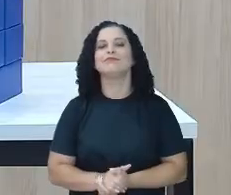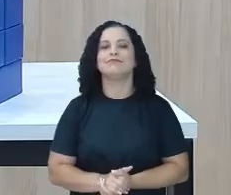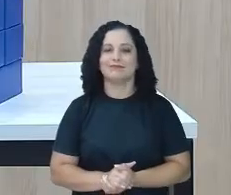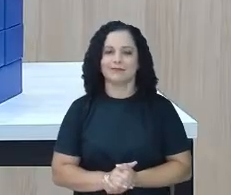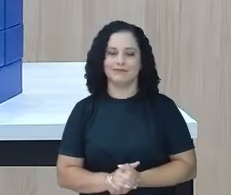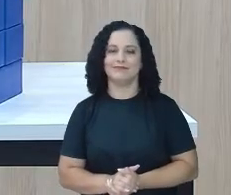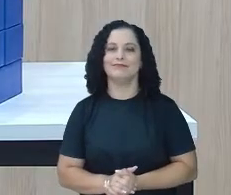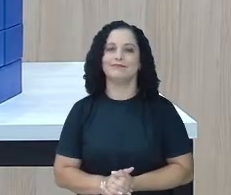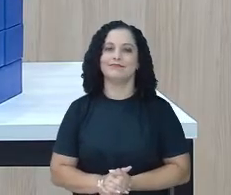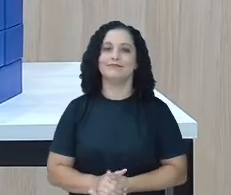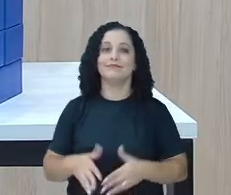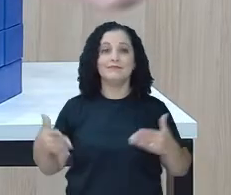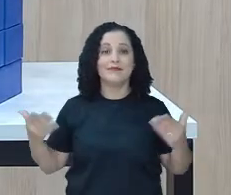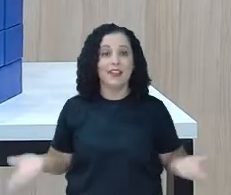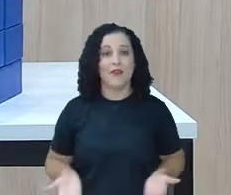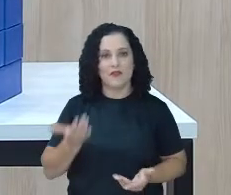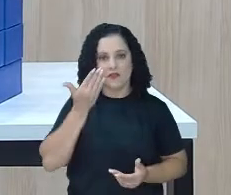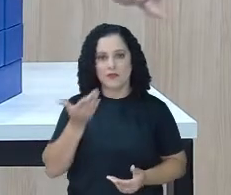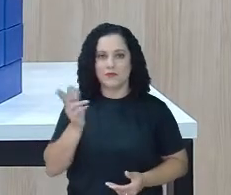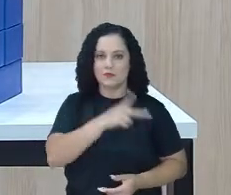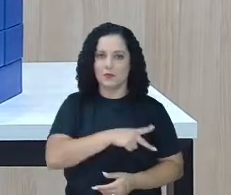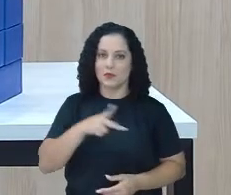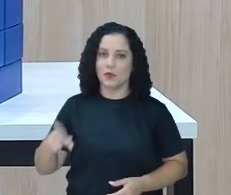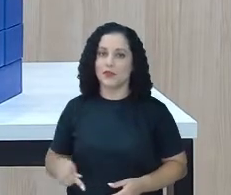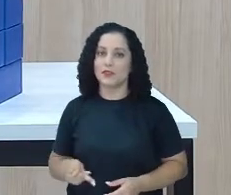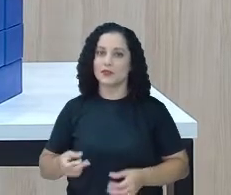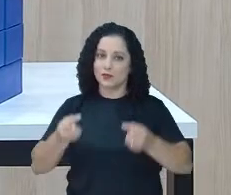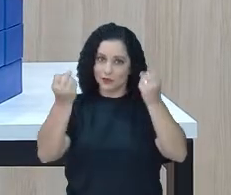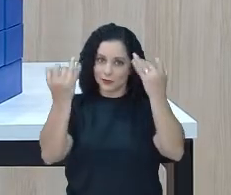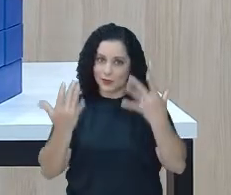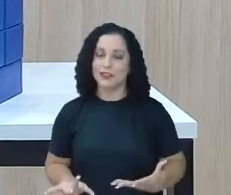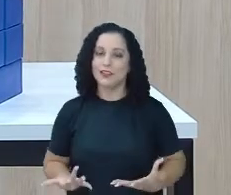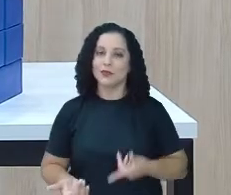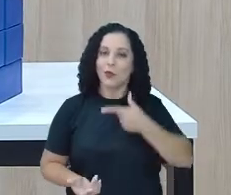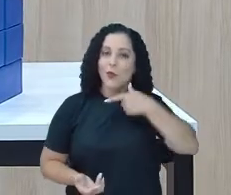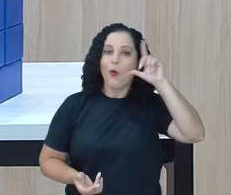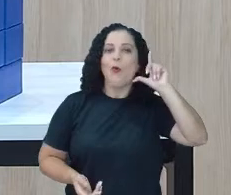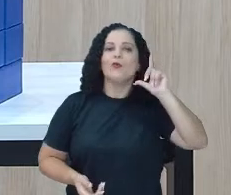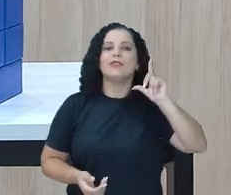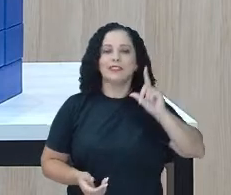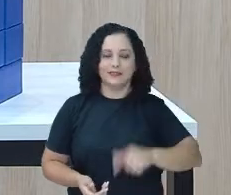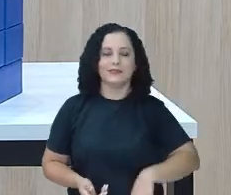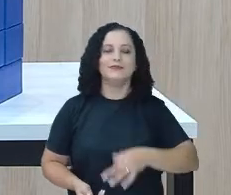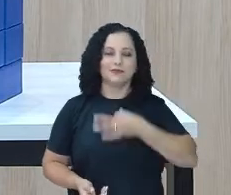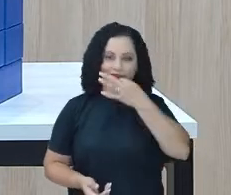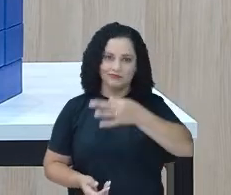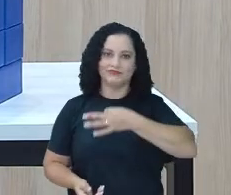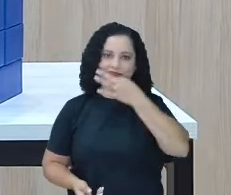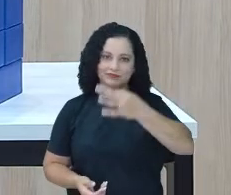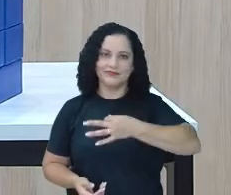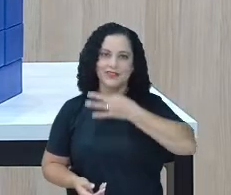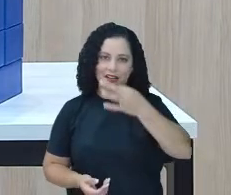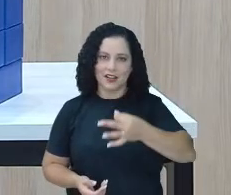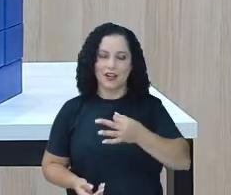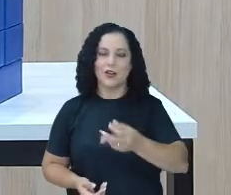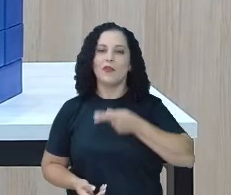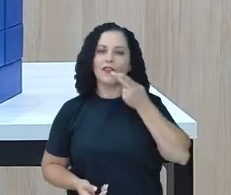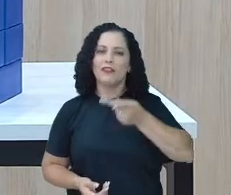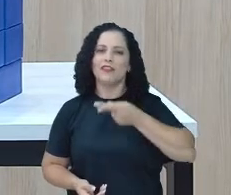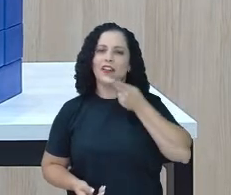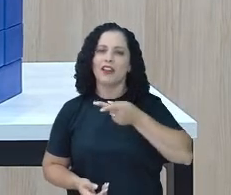Pronto. Olha aí, gente, professor Pedro falando do que a gente comentou ontem aqui, né, junto com a professora Isabel, falando sobre essa